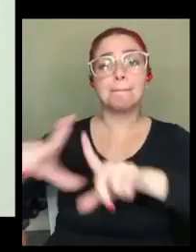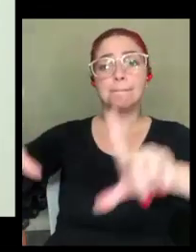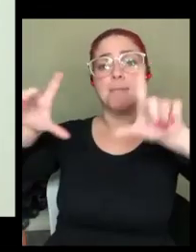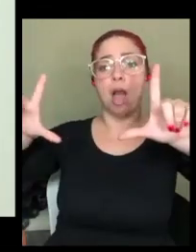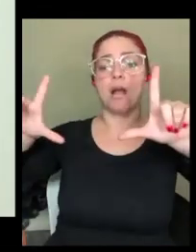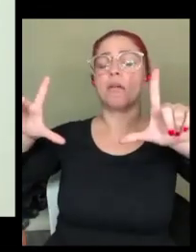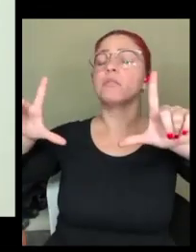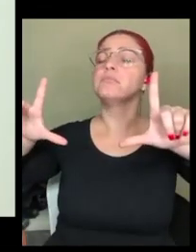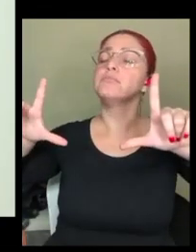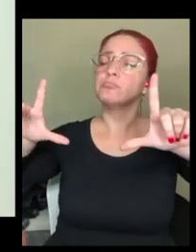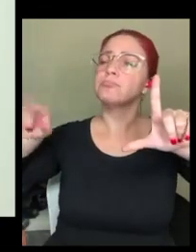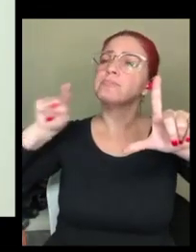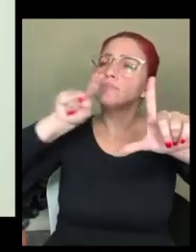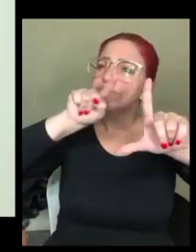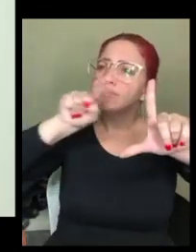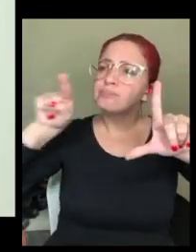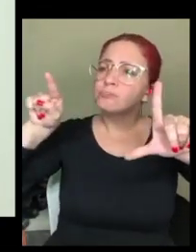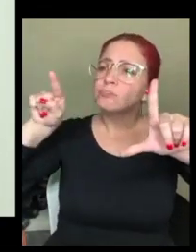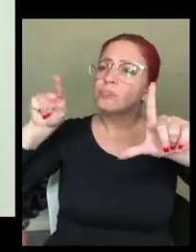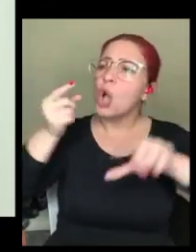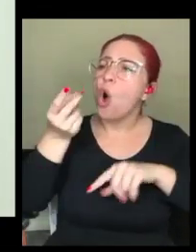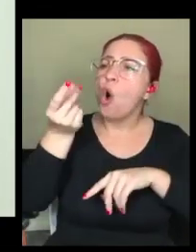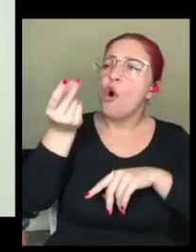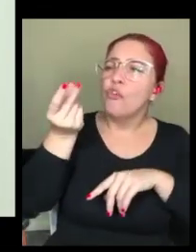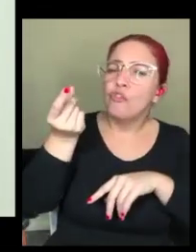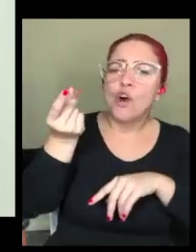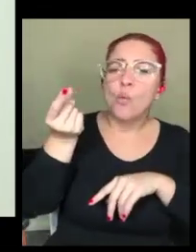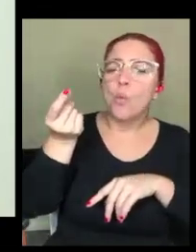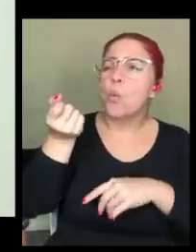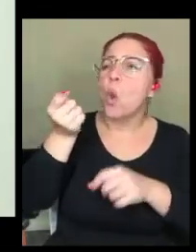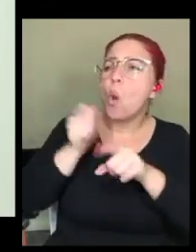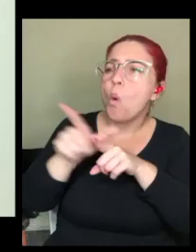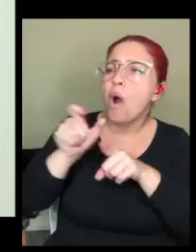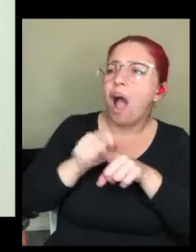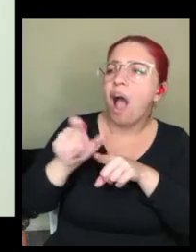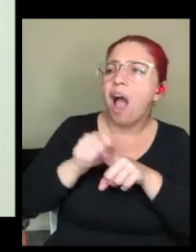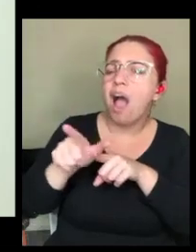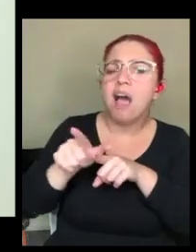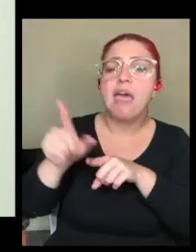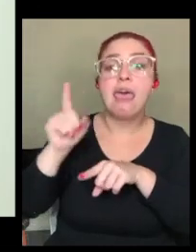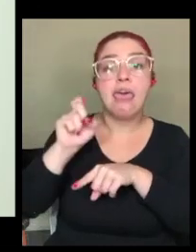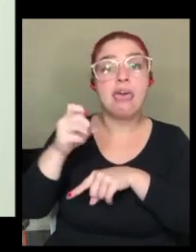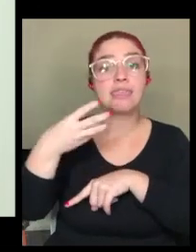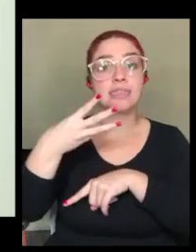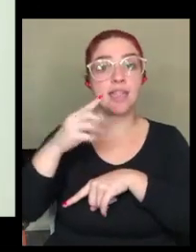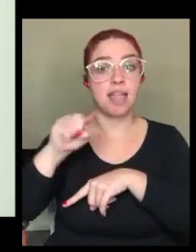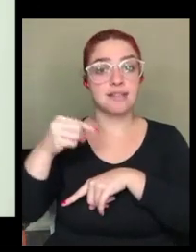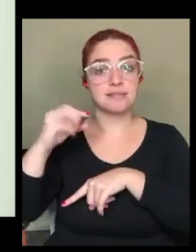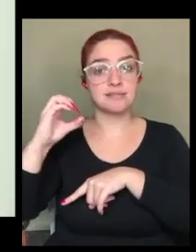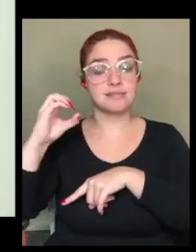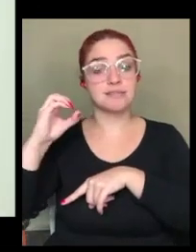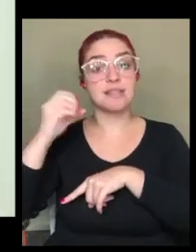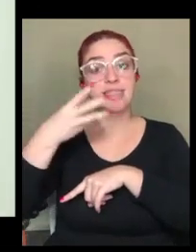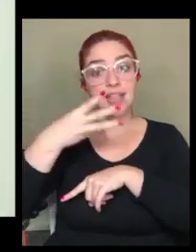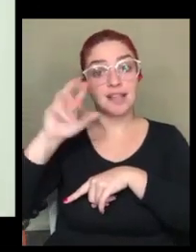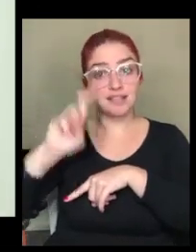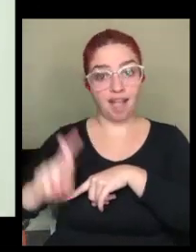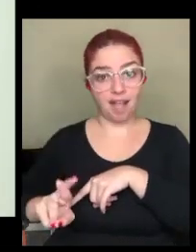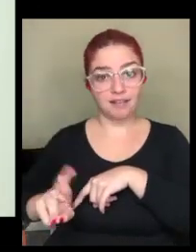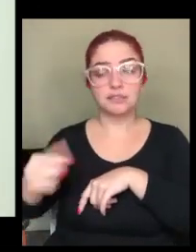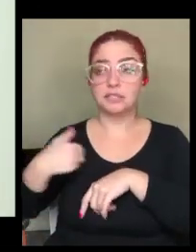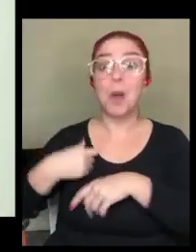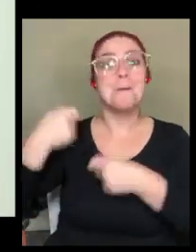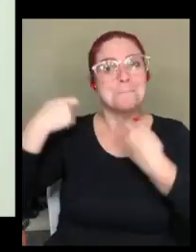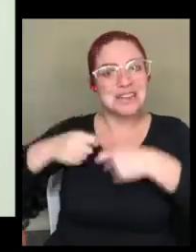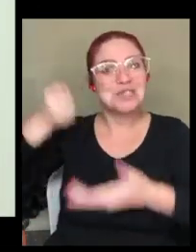tinha lá então a placa falando assim, ó. O valor fixo para você alugar a bicicleta é de R$3.